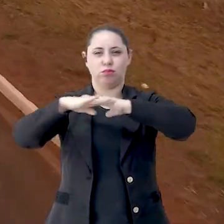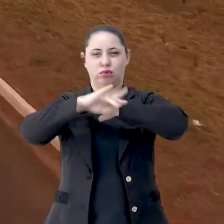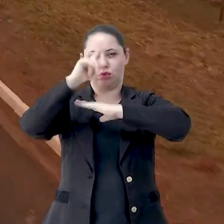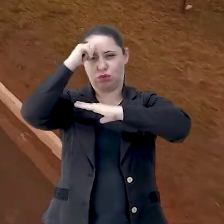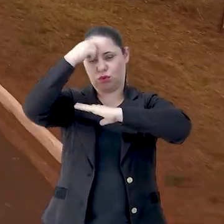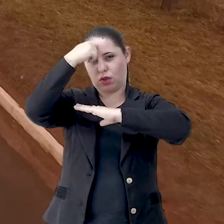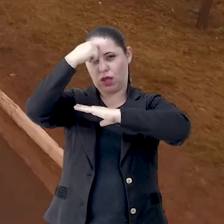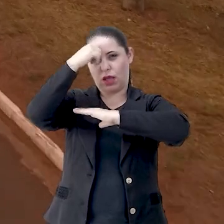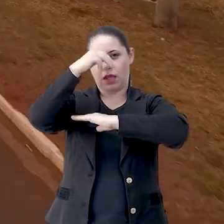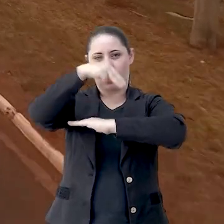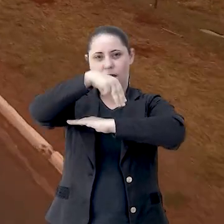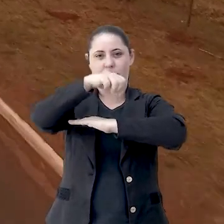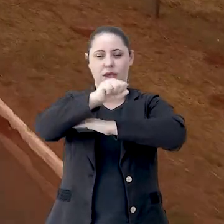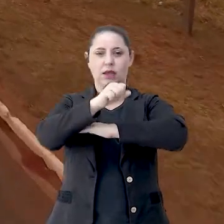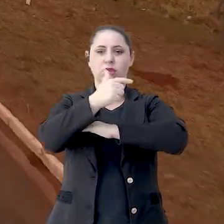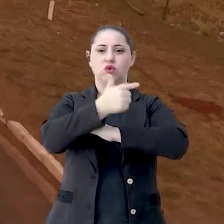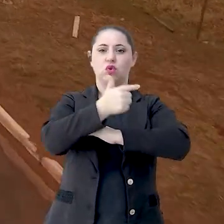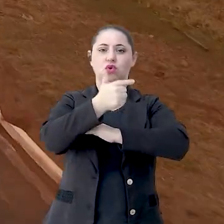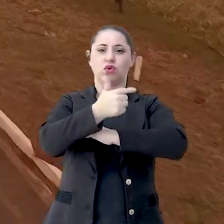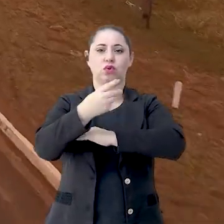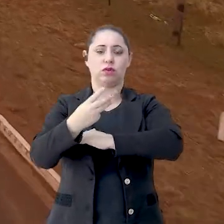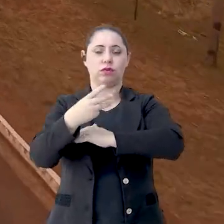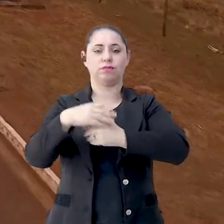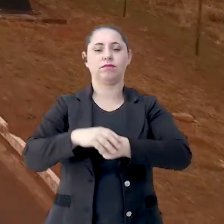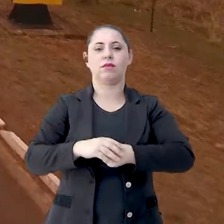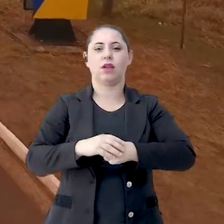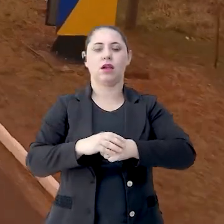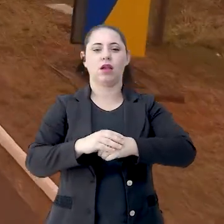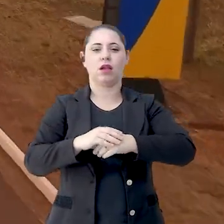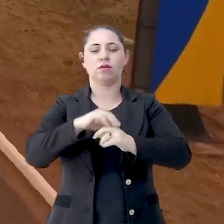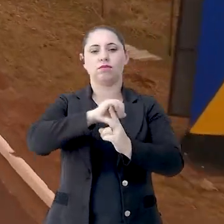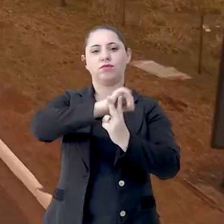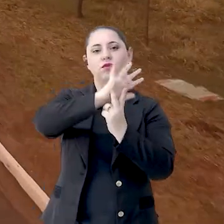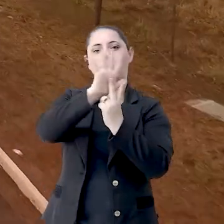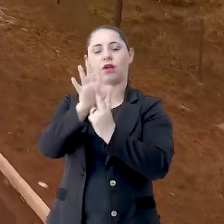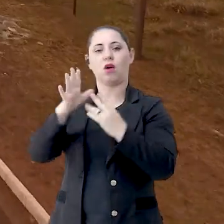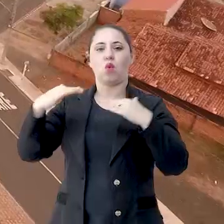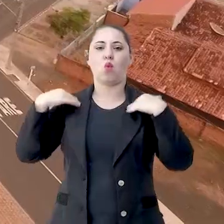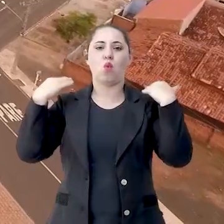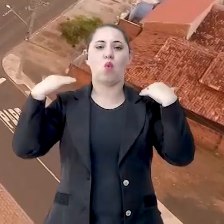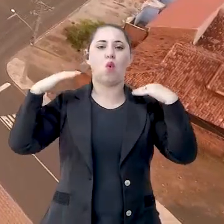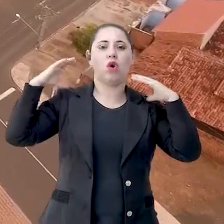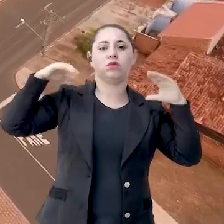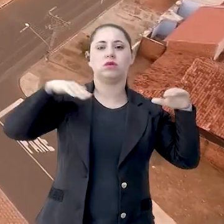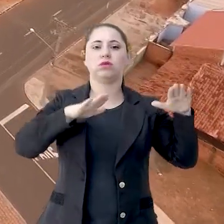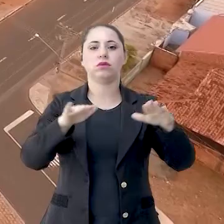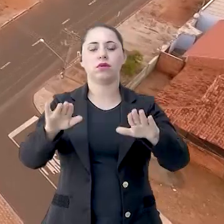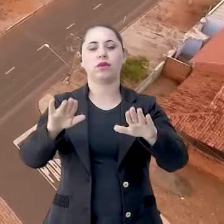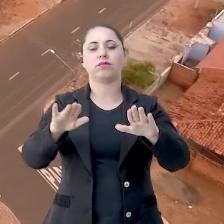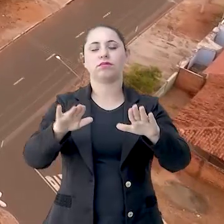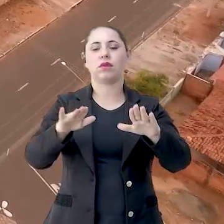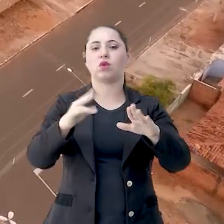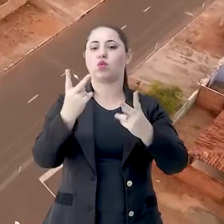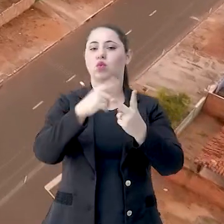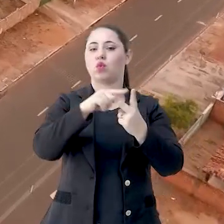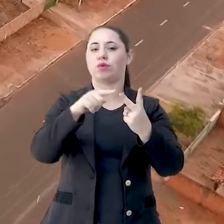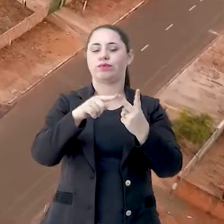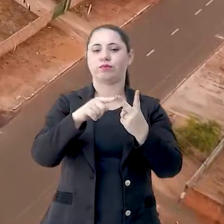frentes, cada uma delas com mais de 90% de execução. Na área de habitação, mais